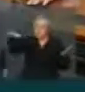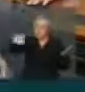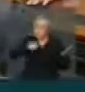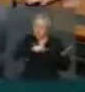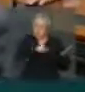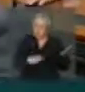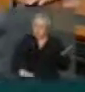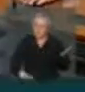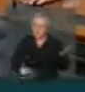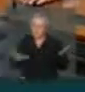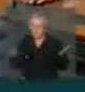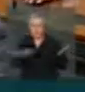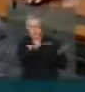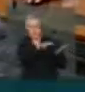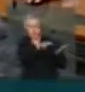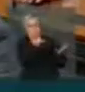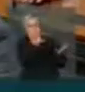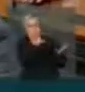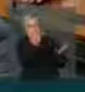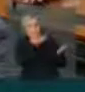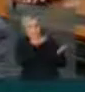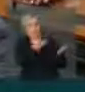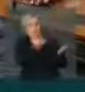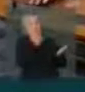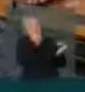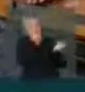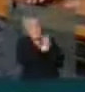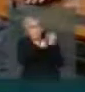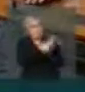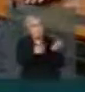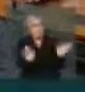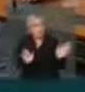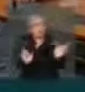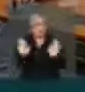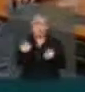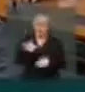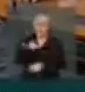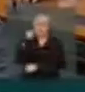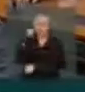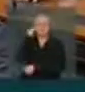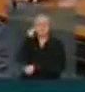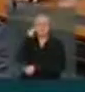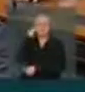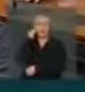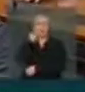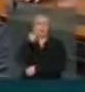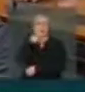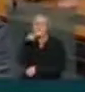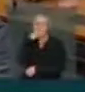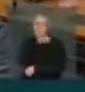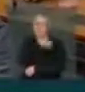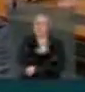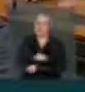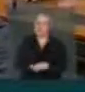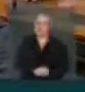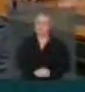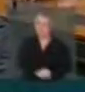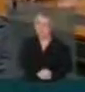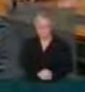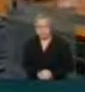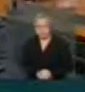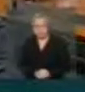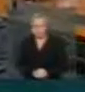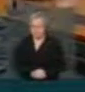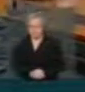acontecesse. Então mas enfim, deputado Zé Carlos, eu vou fazer o máximo para a gente... Continua com a palavra do Nelson Marquezan.